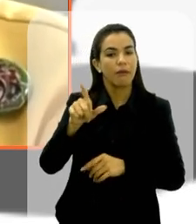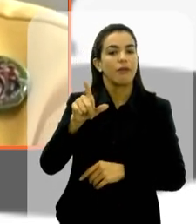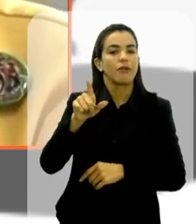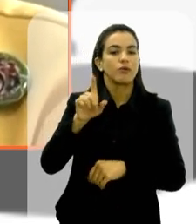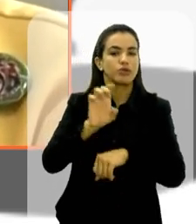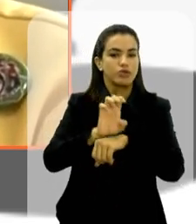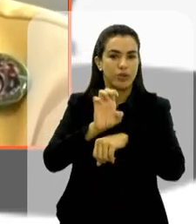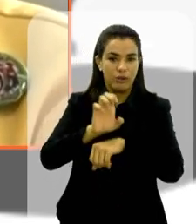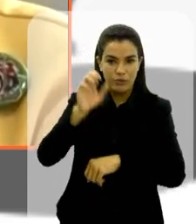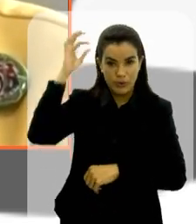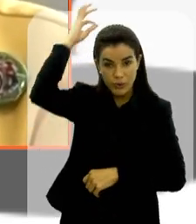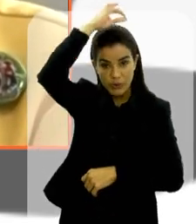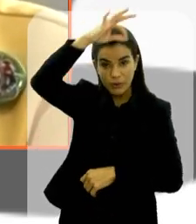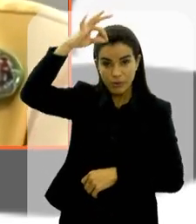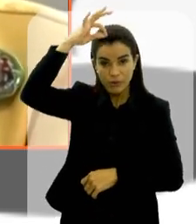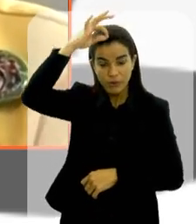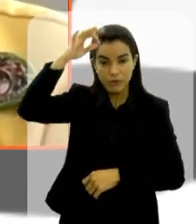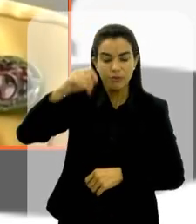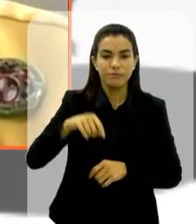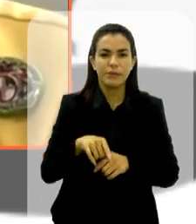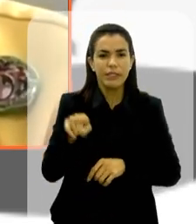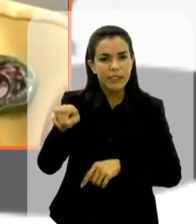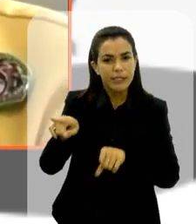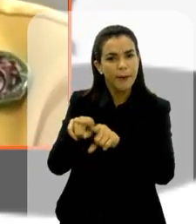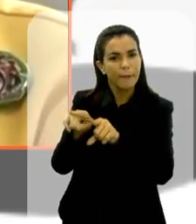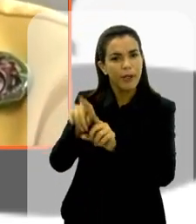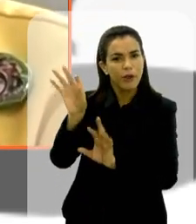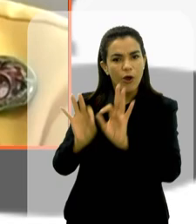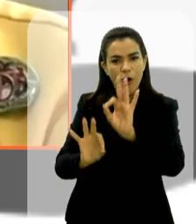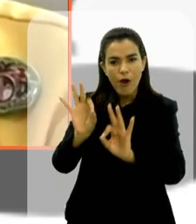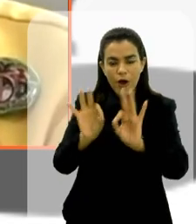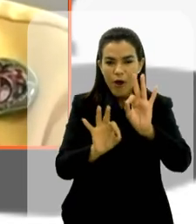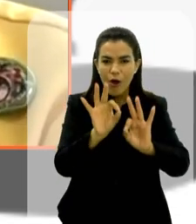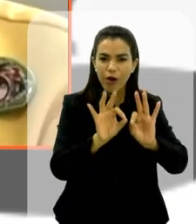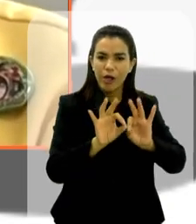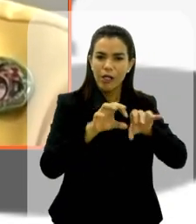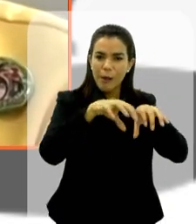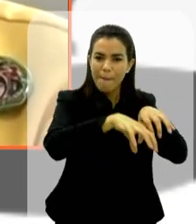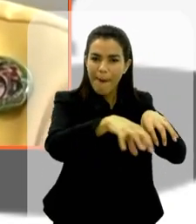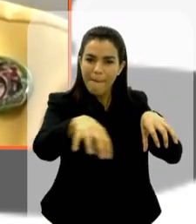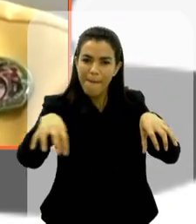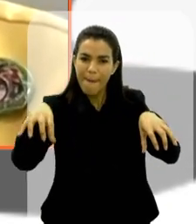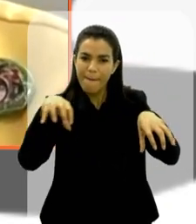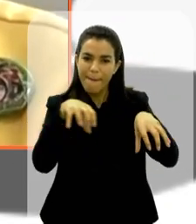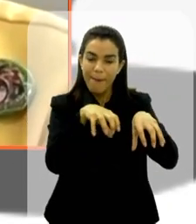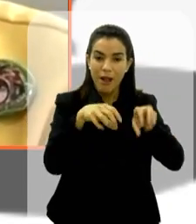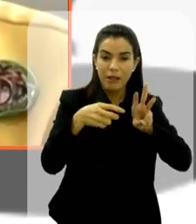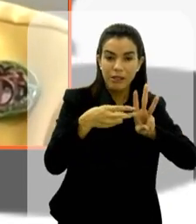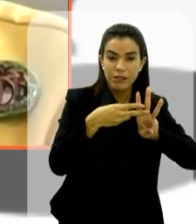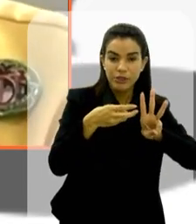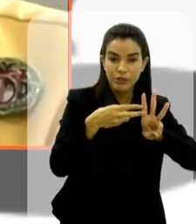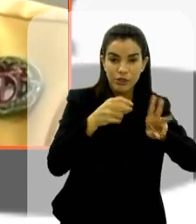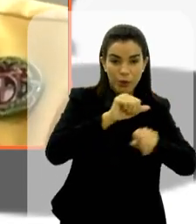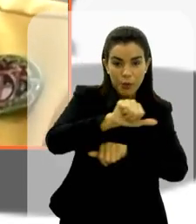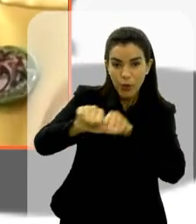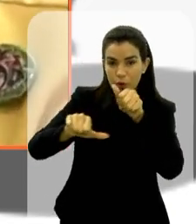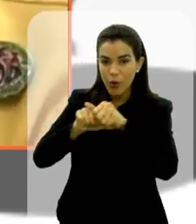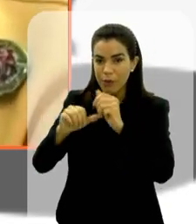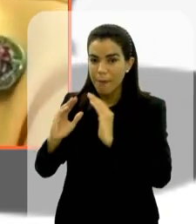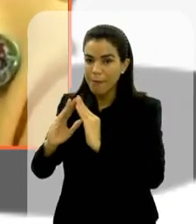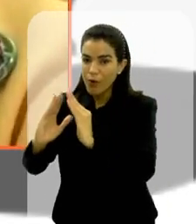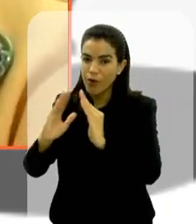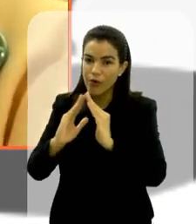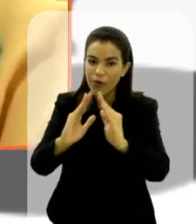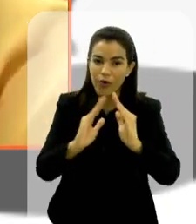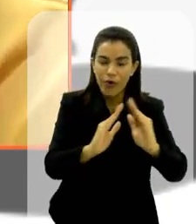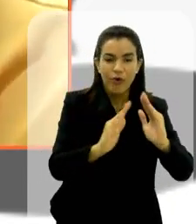Santo. E ele foi o organizador de várias aldeias indígenas que depois se transformaram em povoados e que